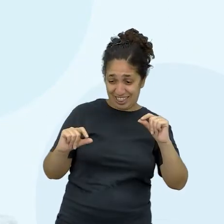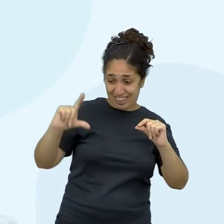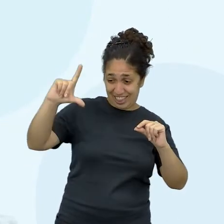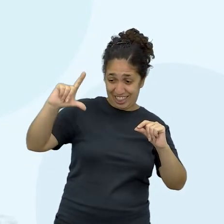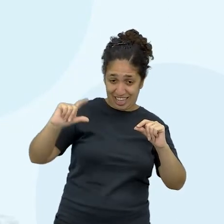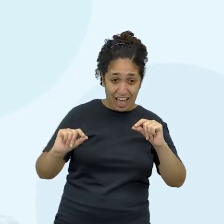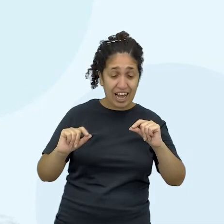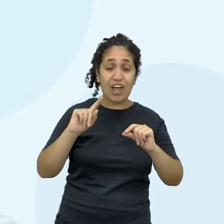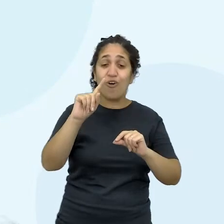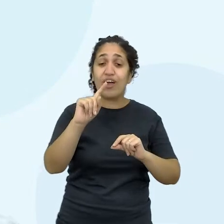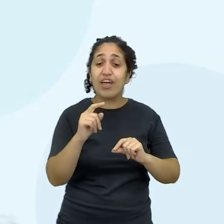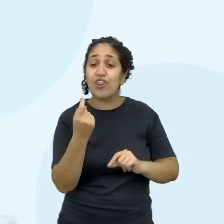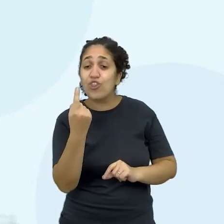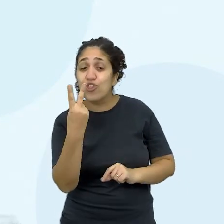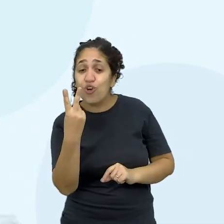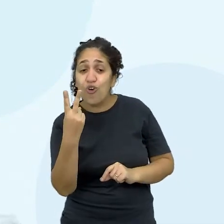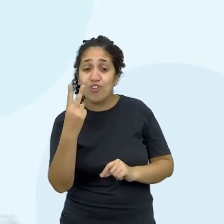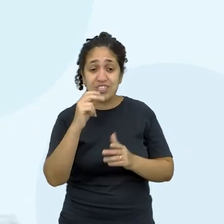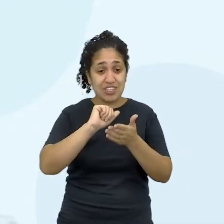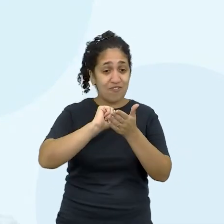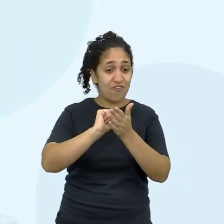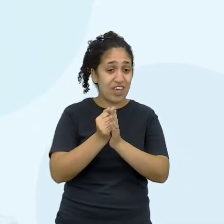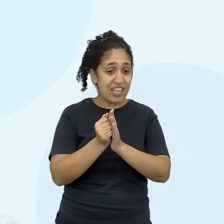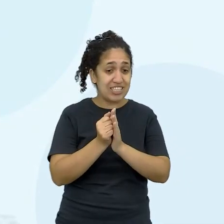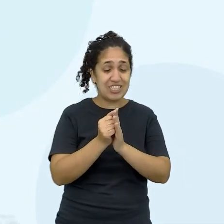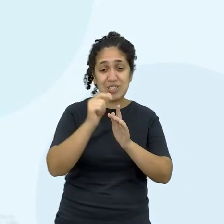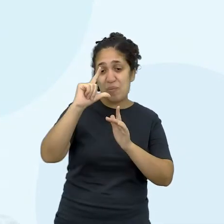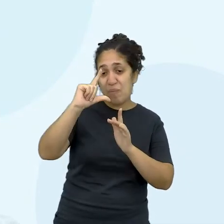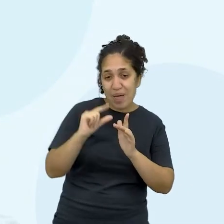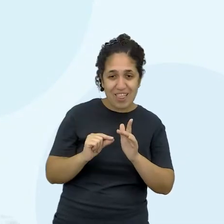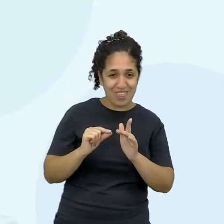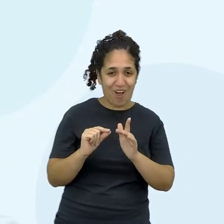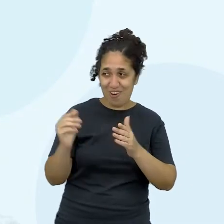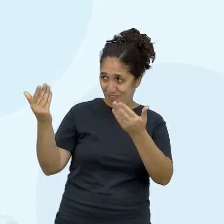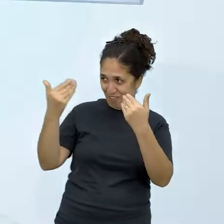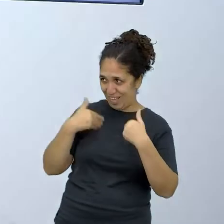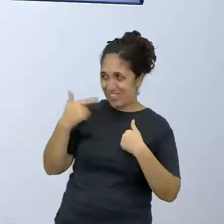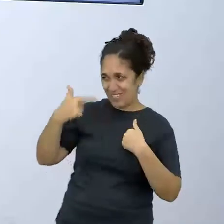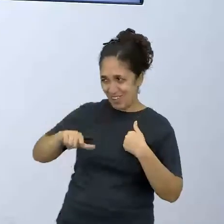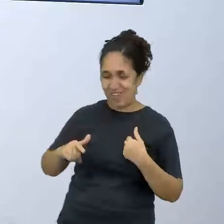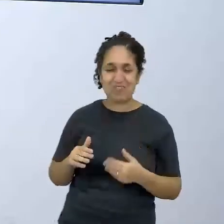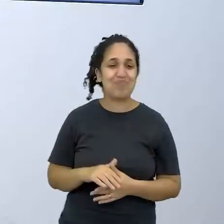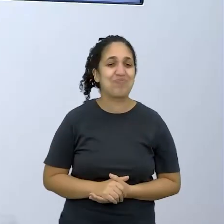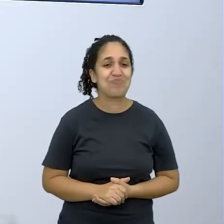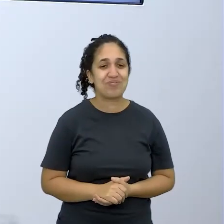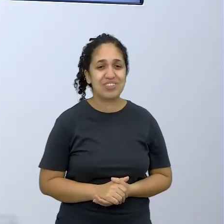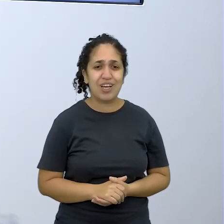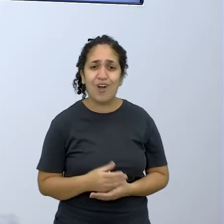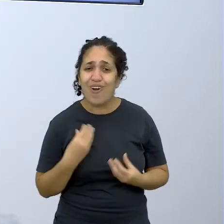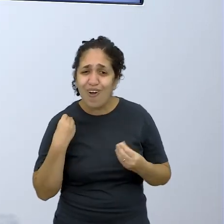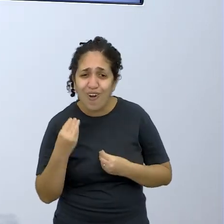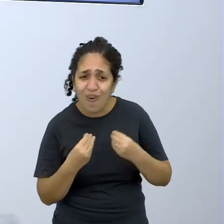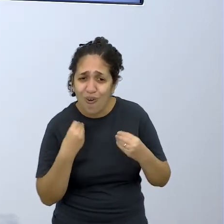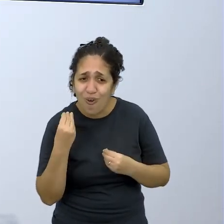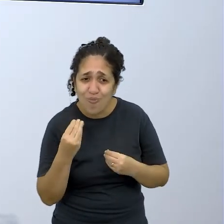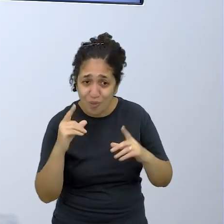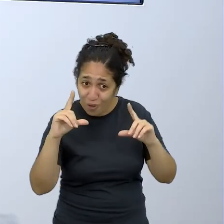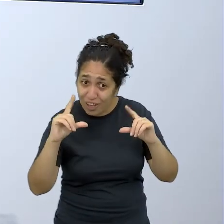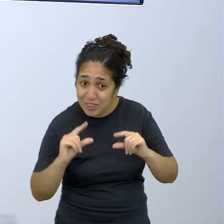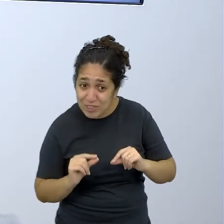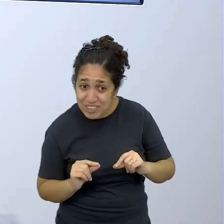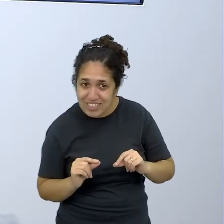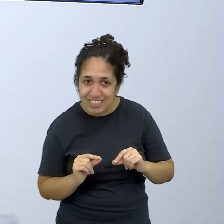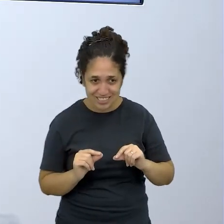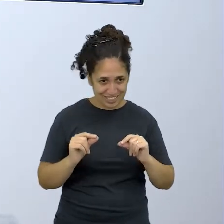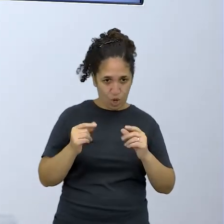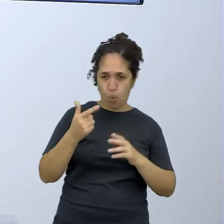tudo 12 vezes menor. Volta para mim um minutinho. Como é que você vai reduzir? Espera um pouquinho. Ele